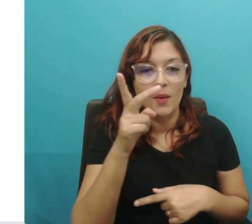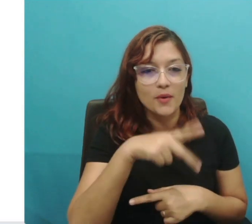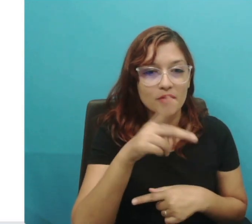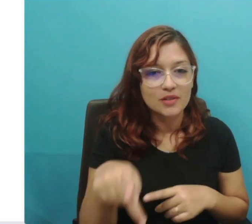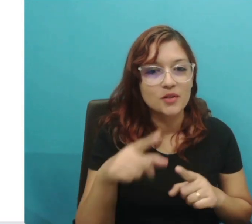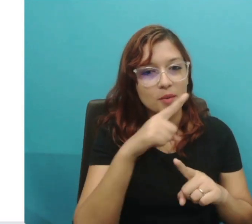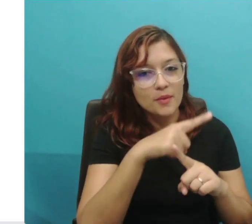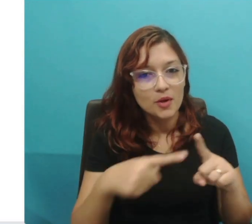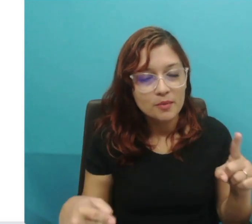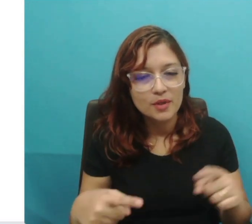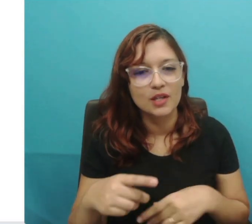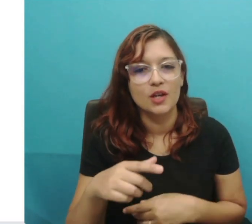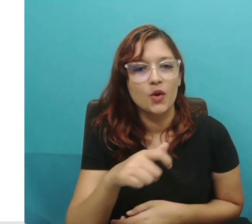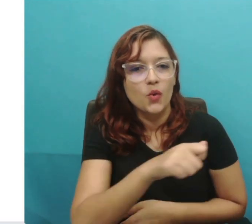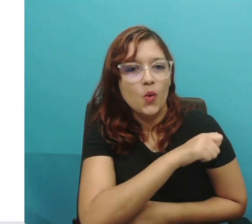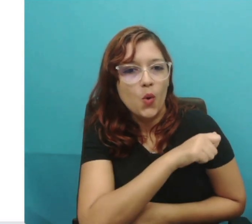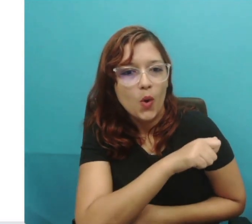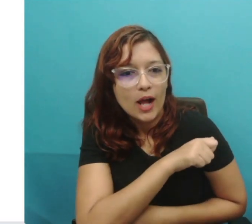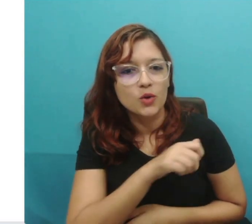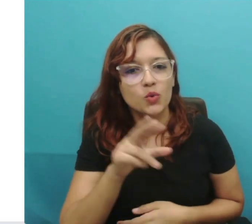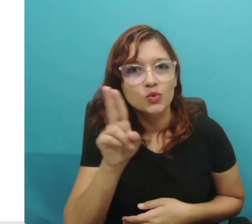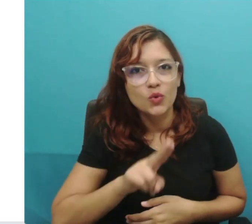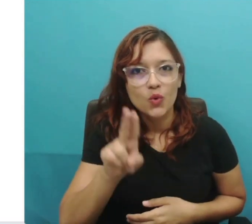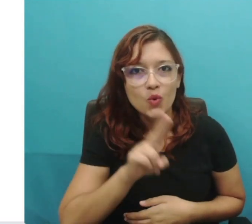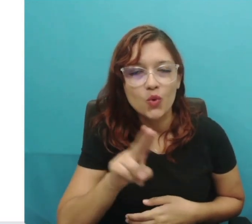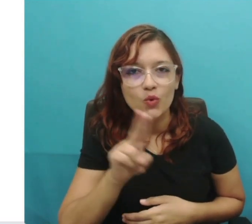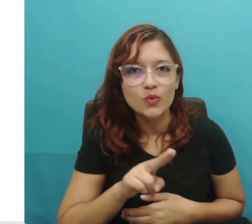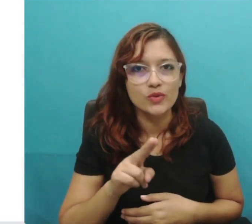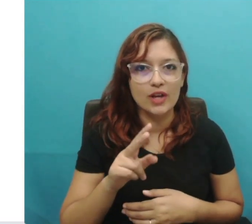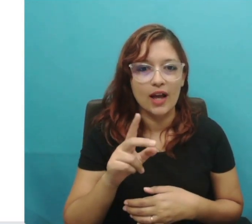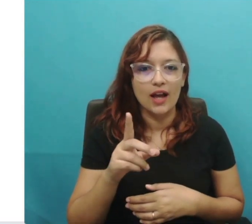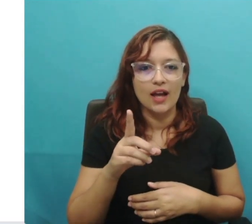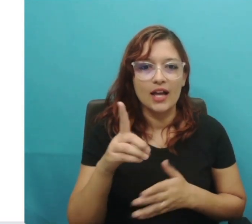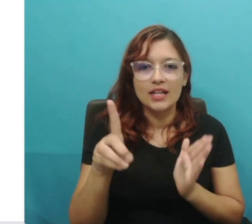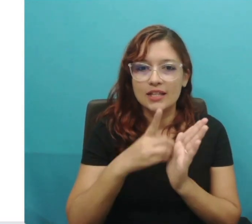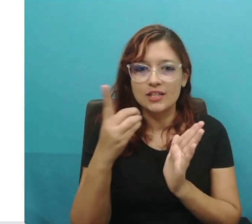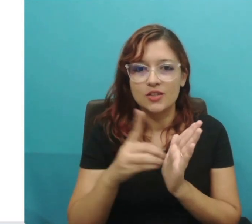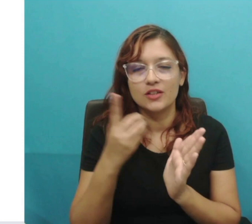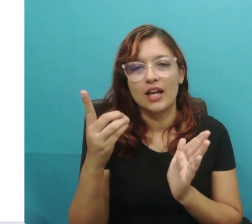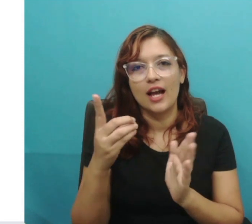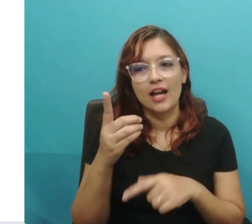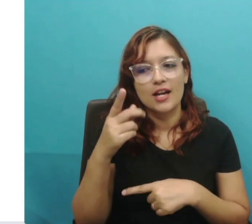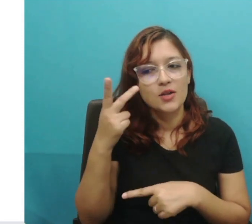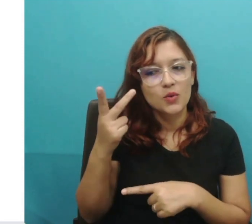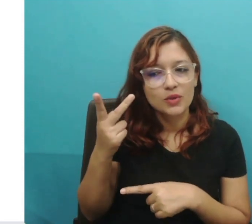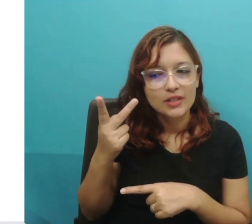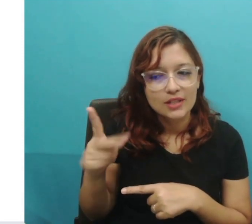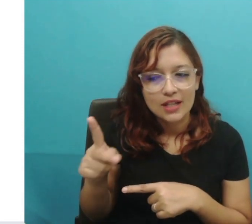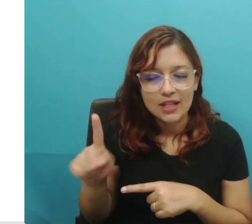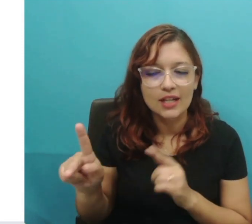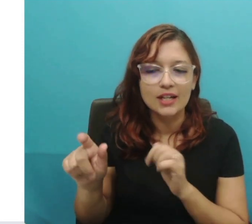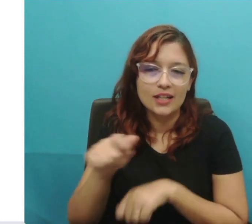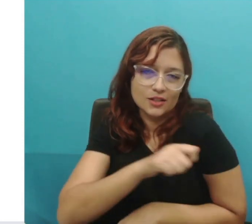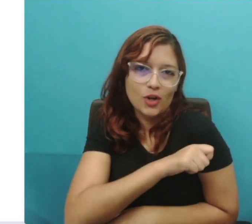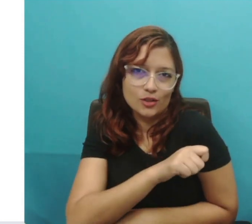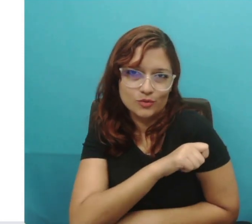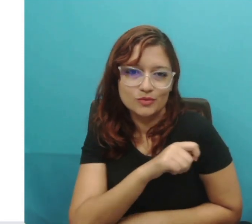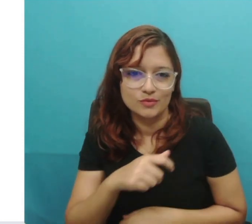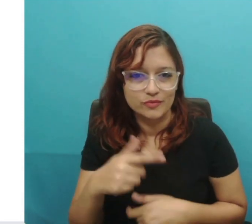A estratégia seria eu explicar mais. O professor proibiu que o aluno usasse o dicionário